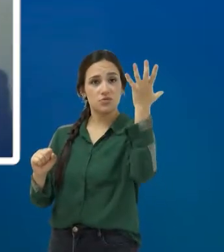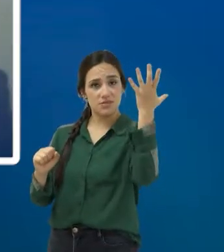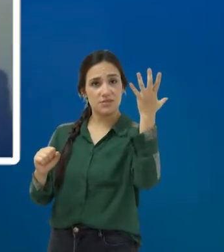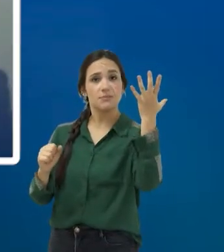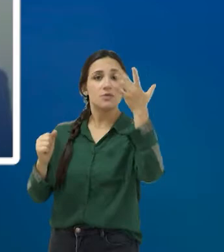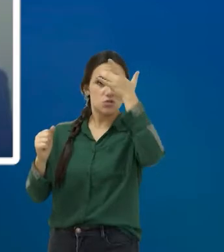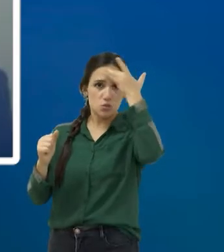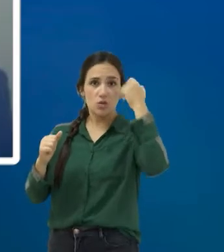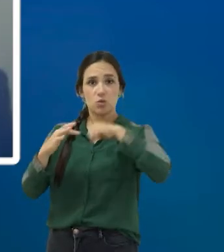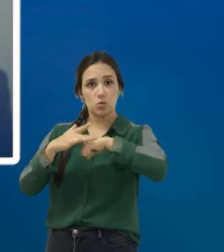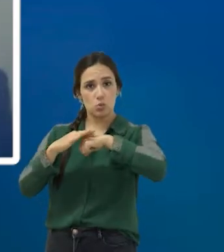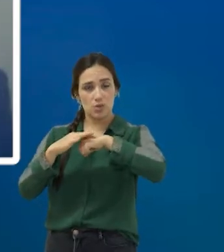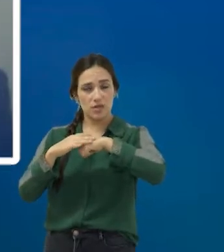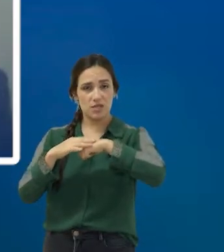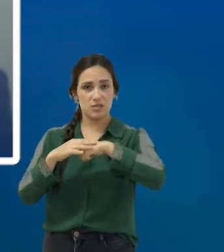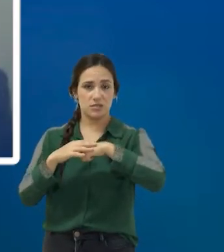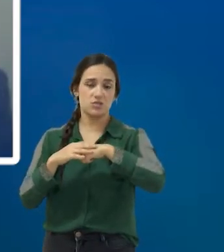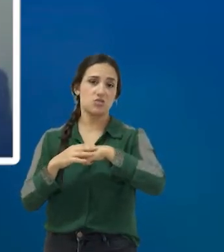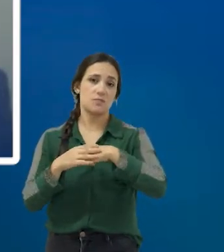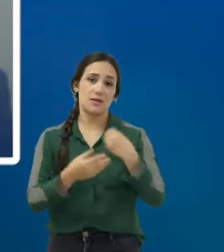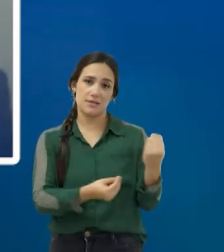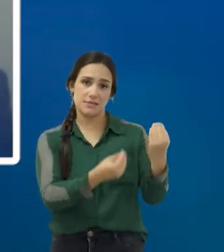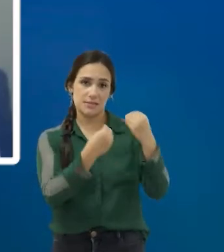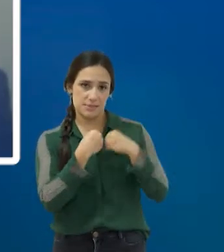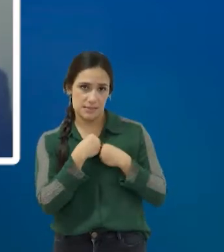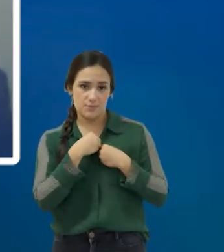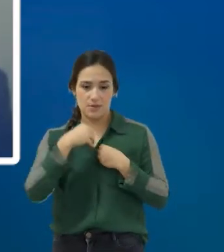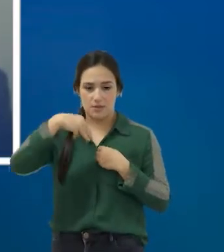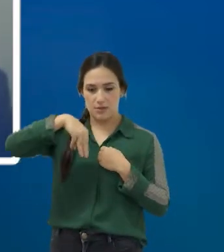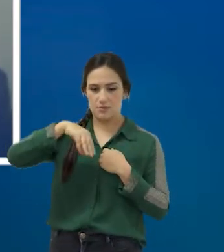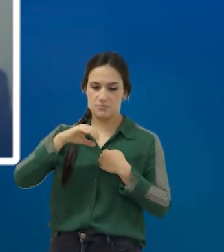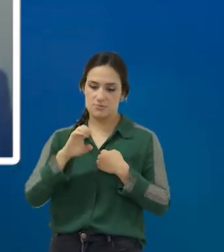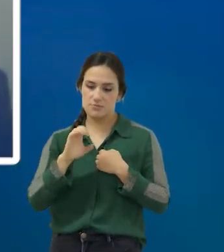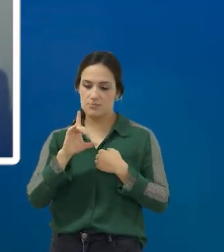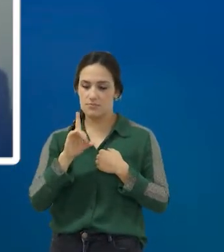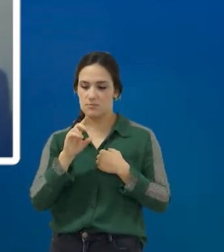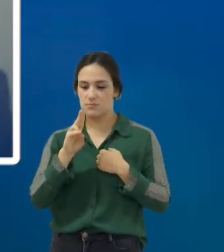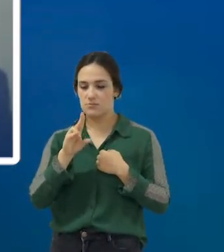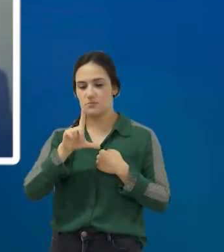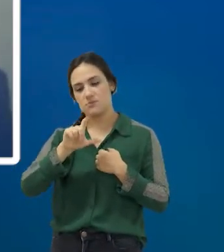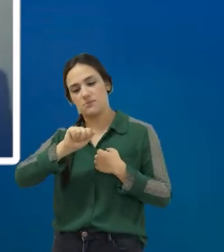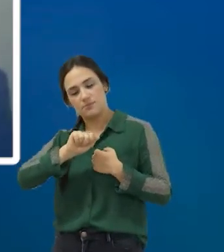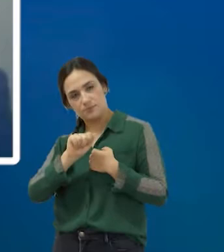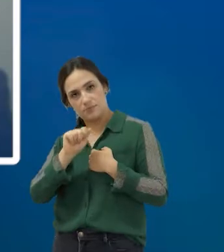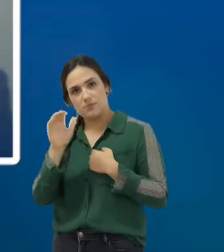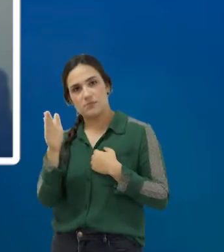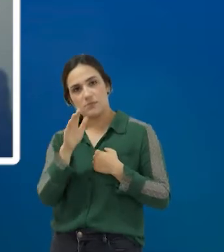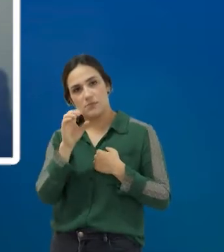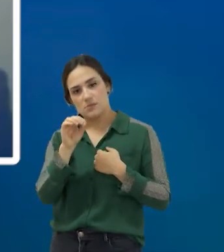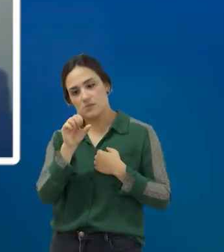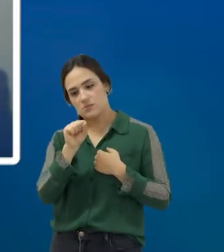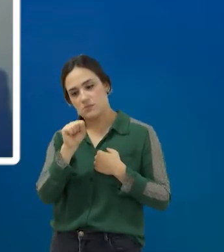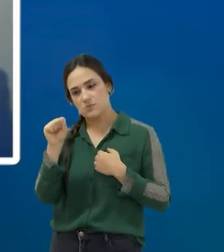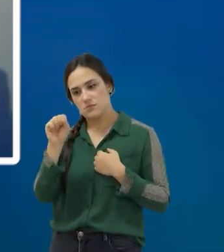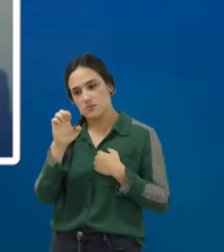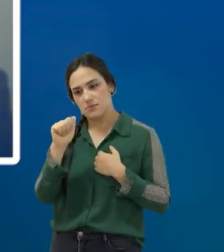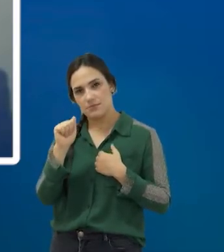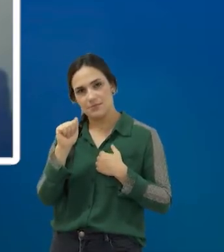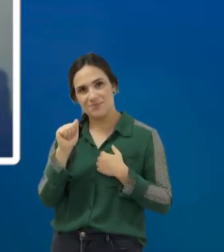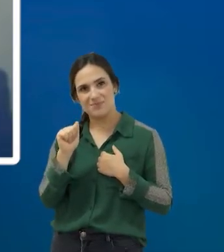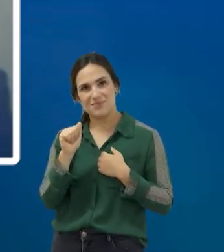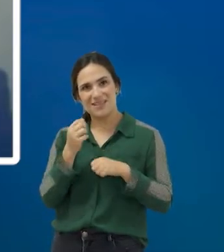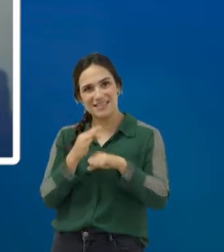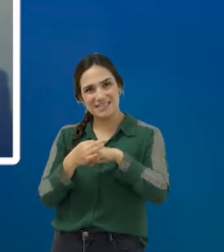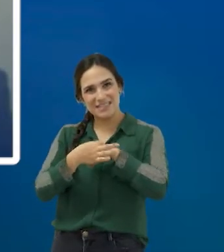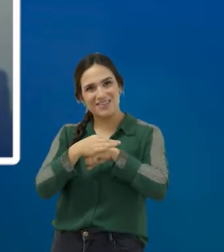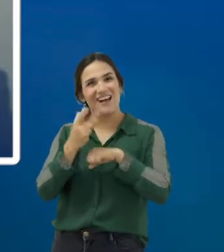medula óssea. Aliás, com o paciente que tem alguma doença que requer transplante de medula óssea.